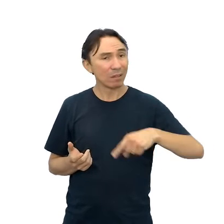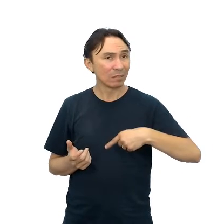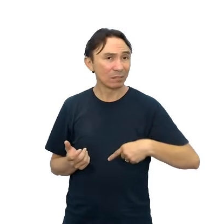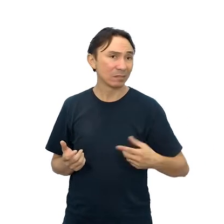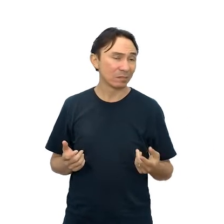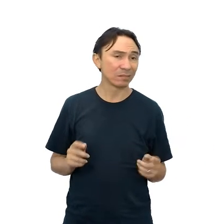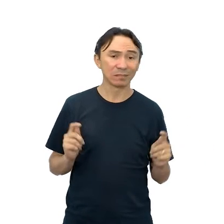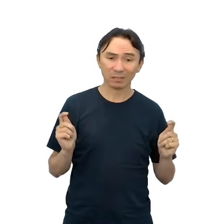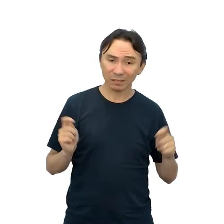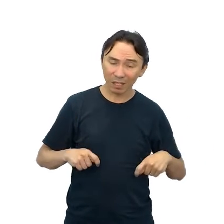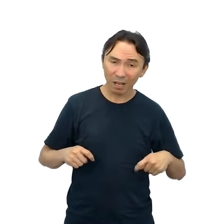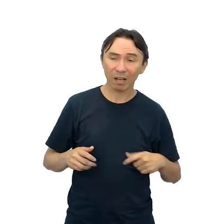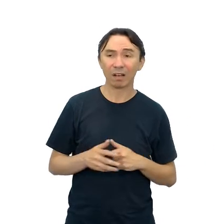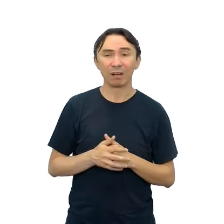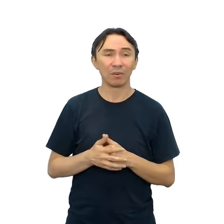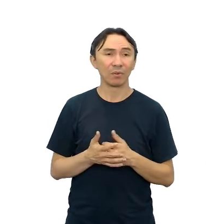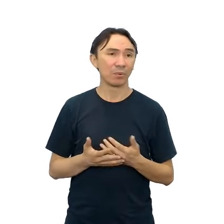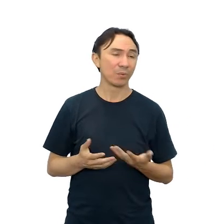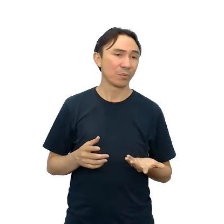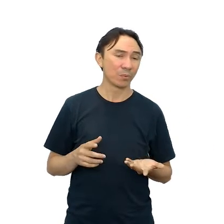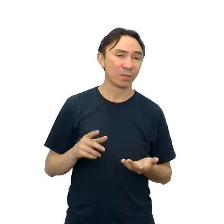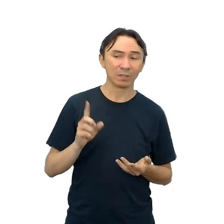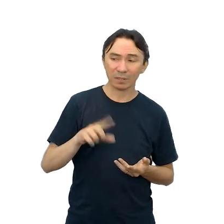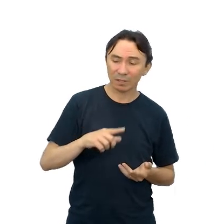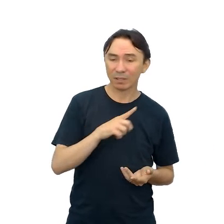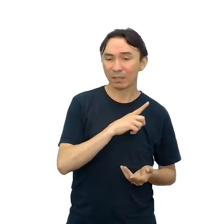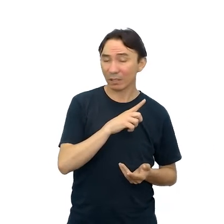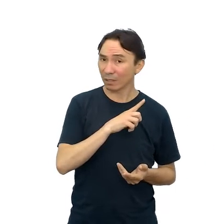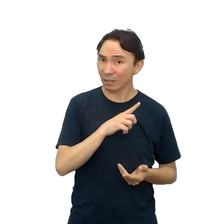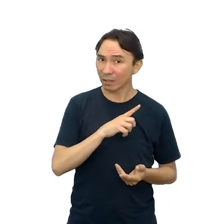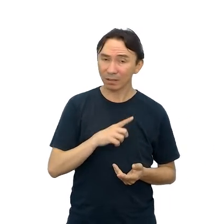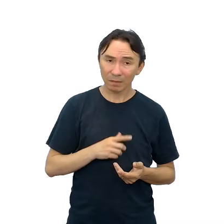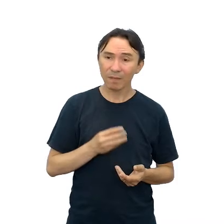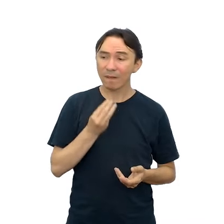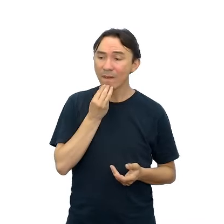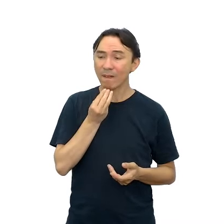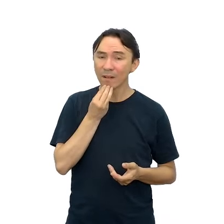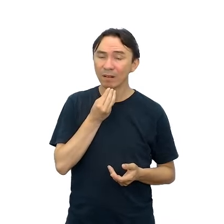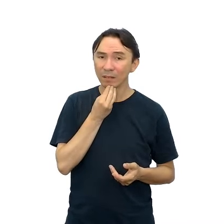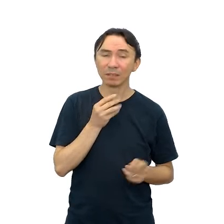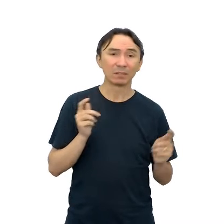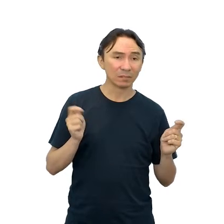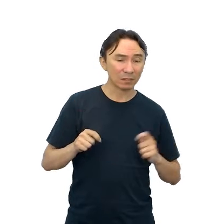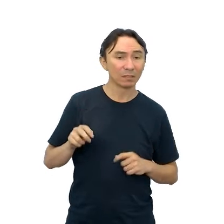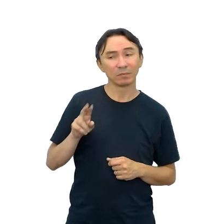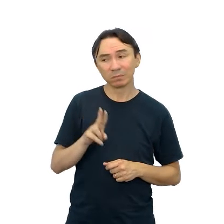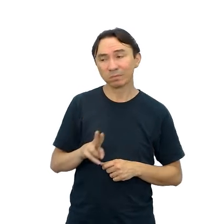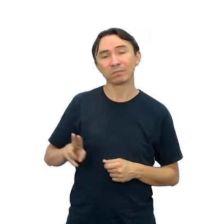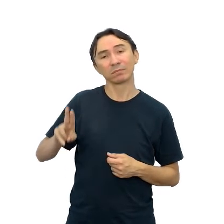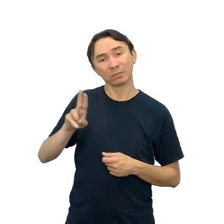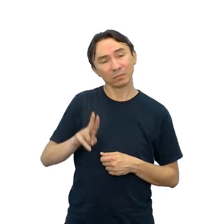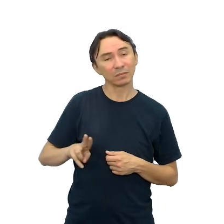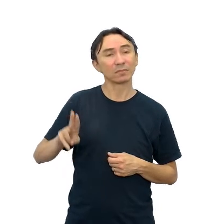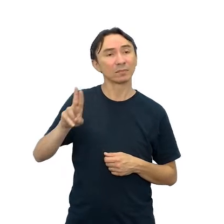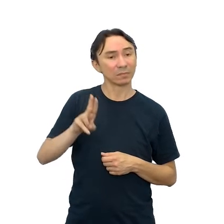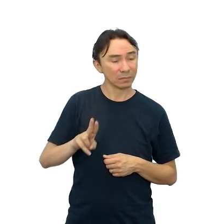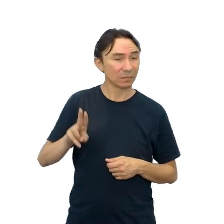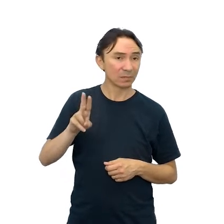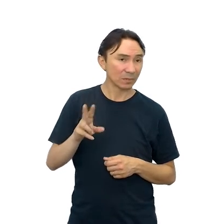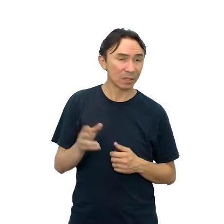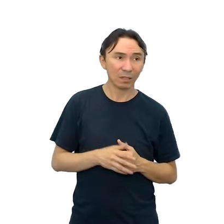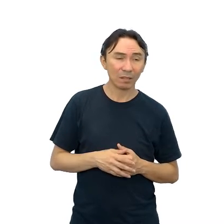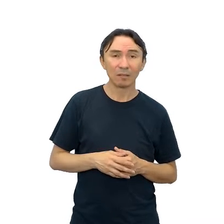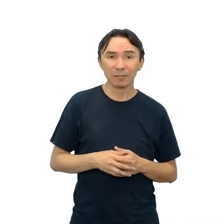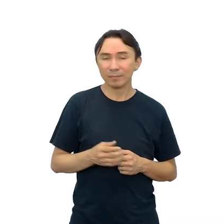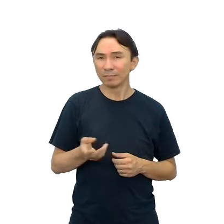né, mediante a oportunidade que nós temos, utilizarmos essa percepção